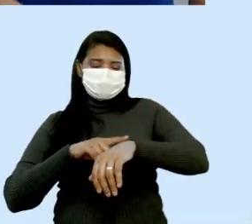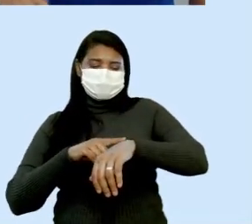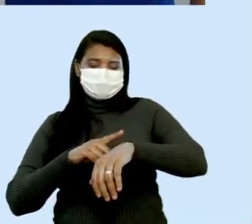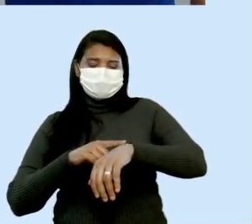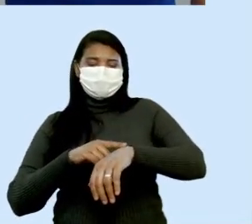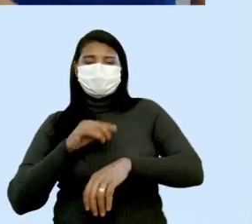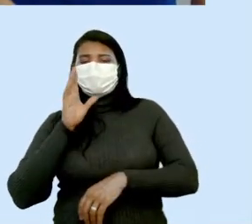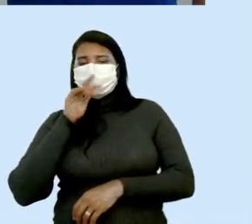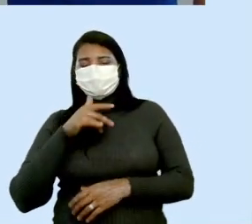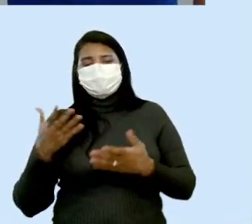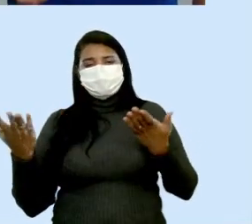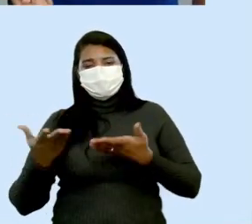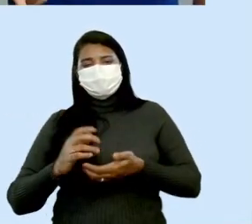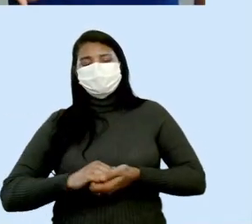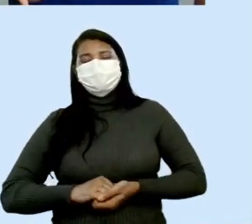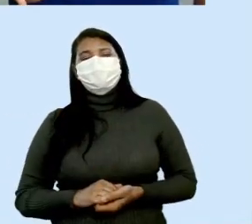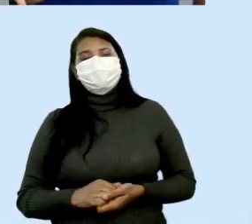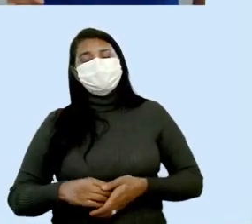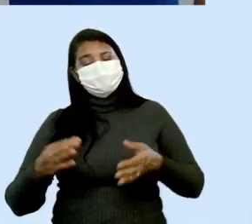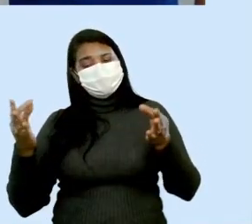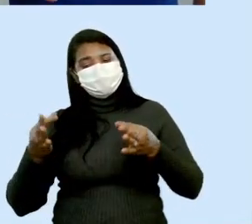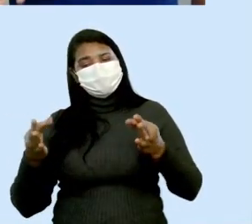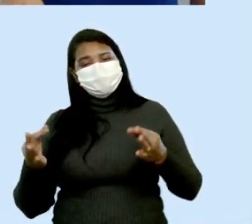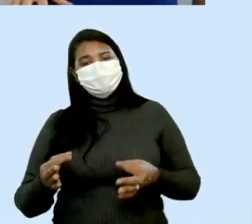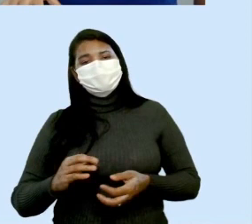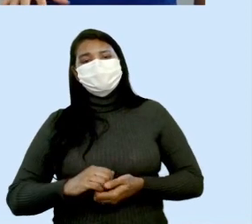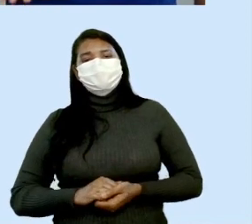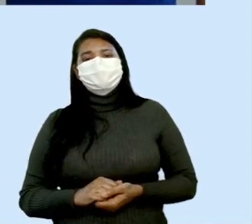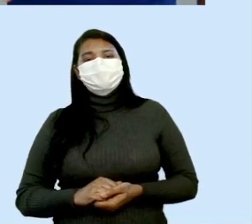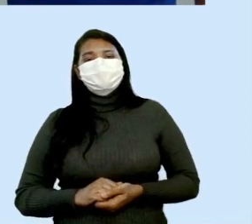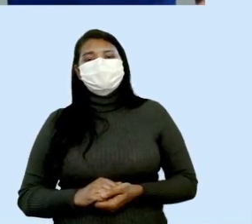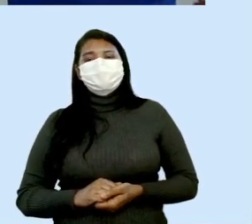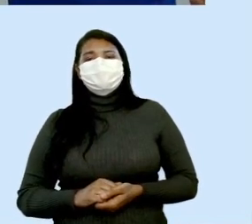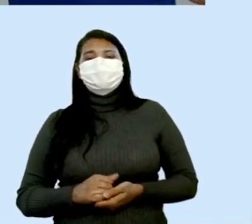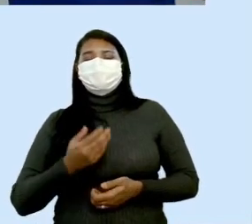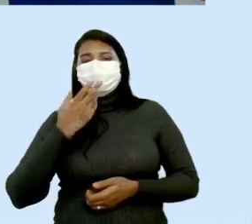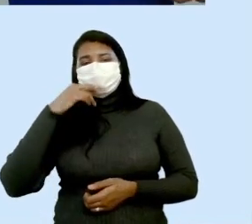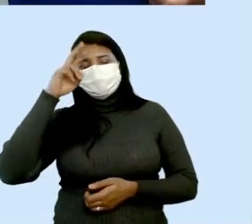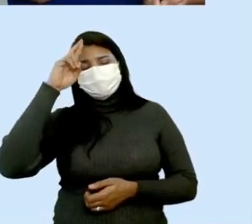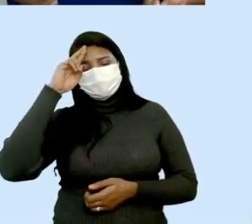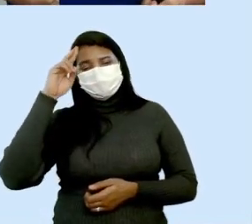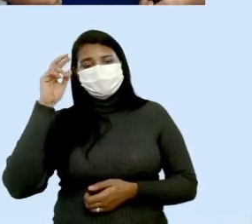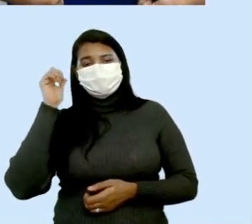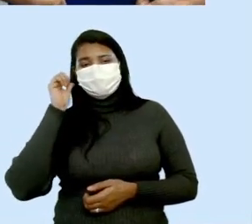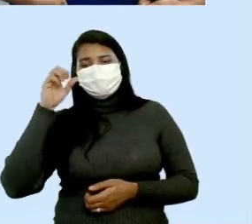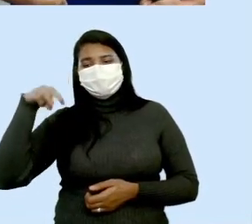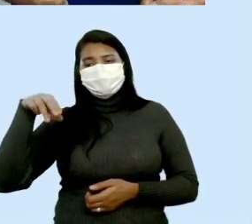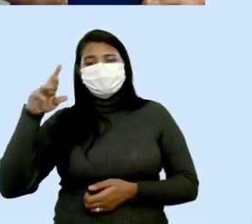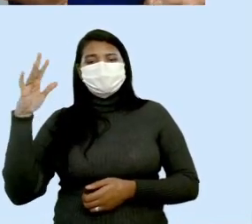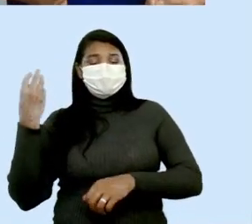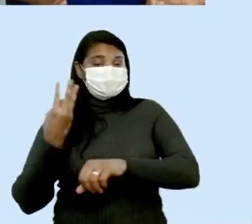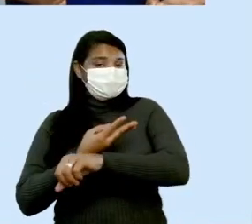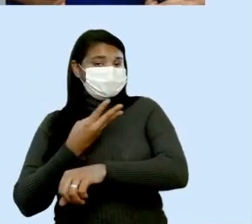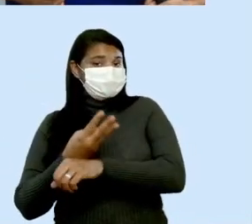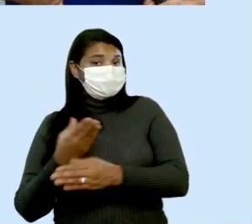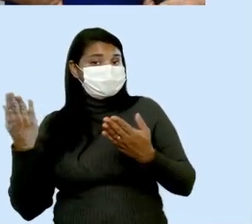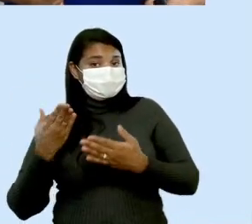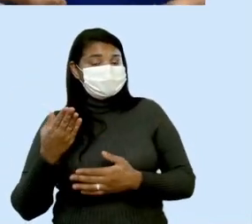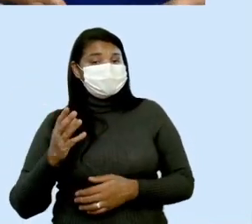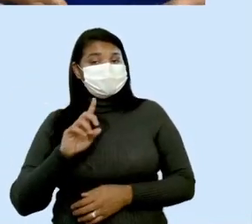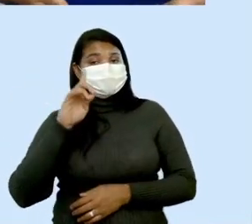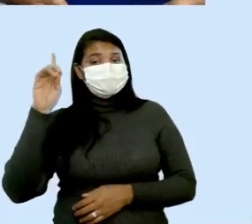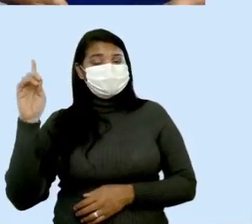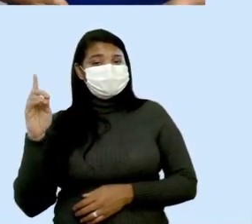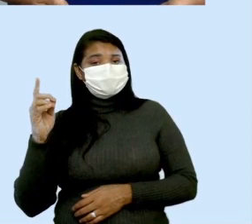Então, é certeza que ela vai almoçar com Mary, porque com certeza ela já passou o WhatsApp para Mary no dia anterior,